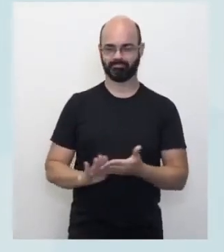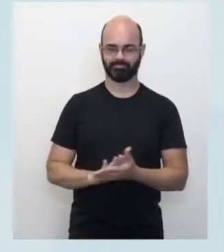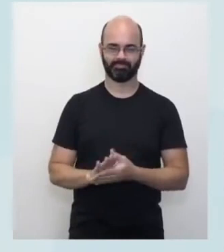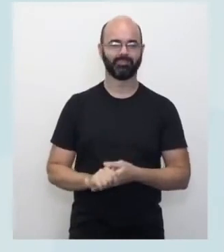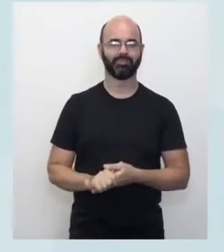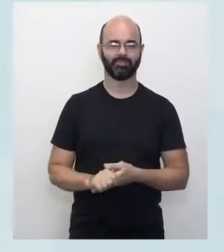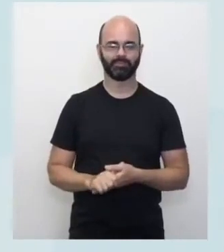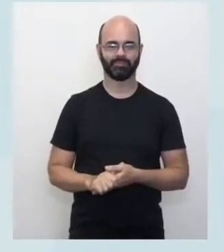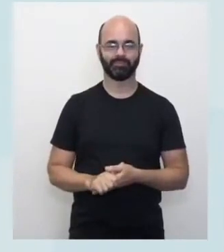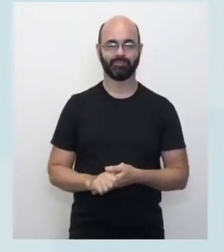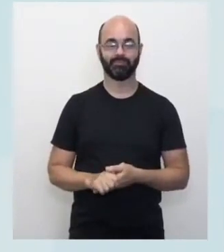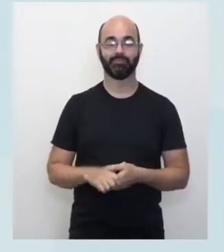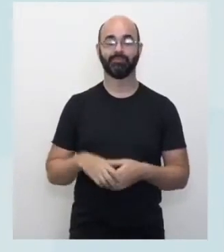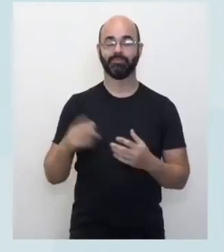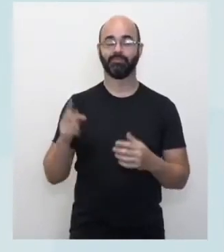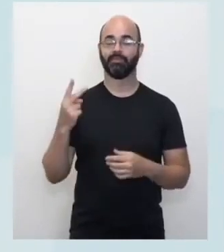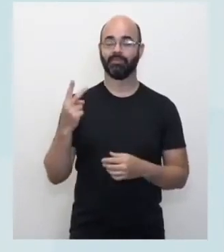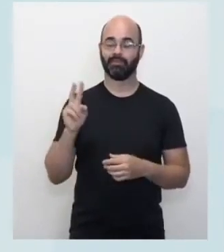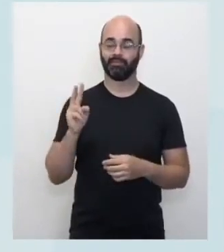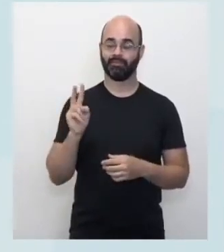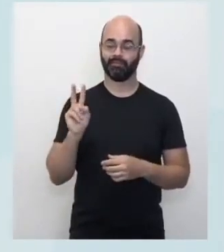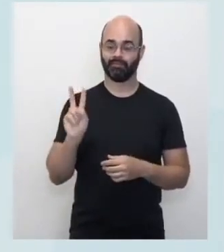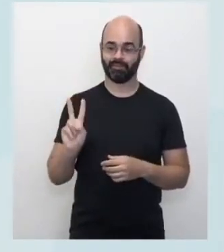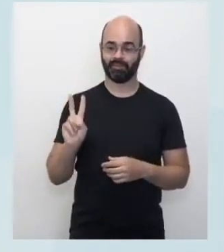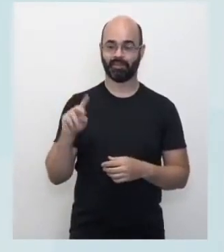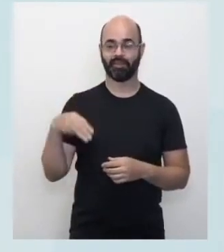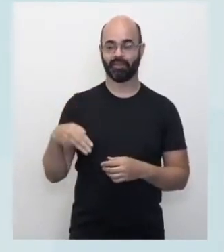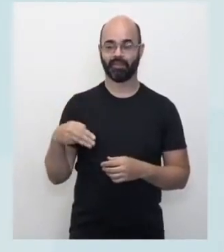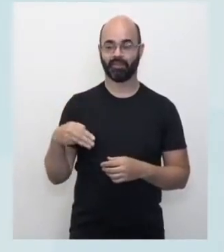nossa velocidade média, neste caso, é